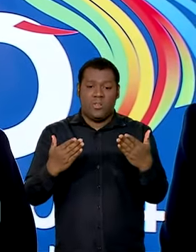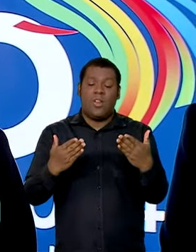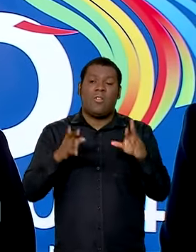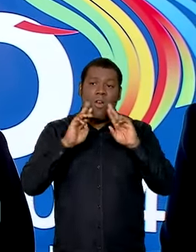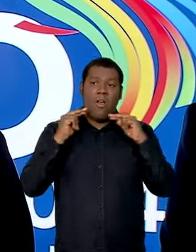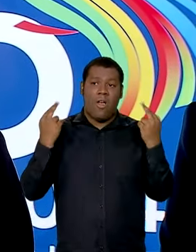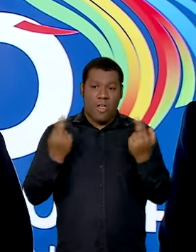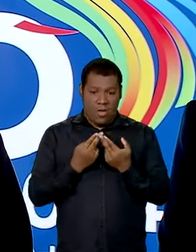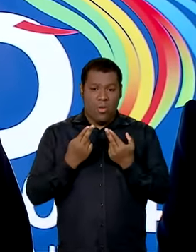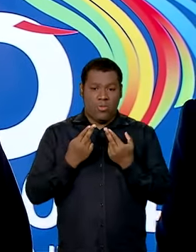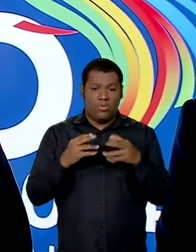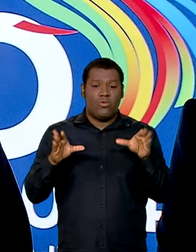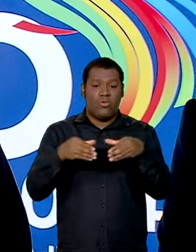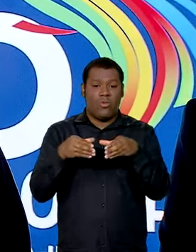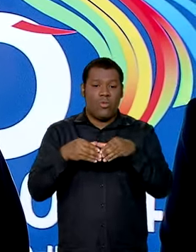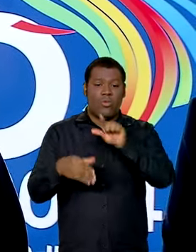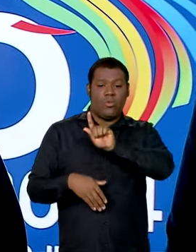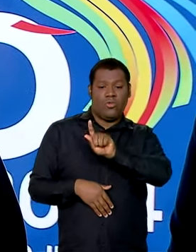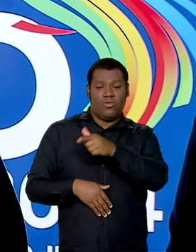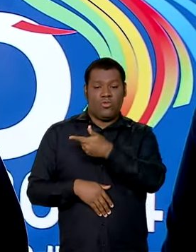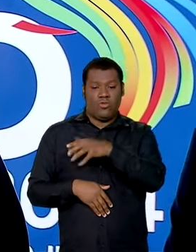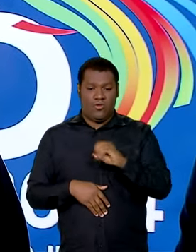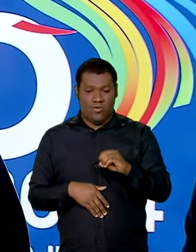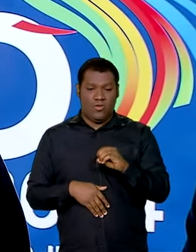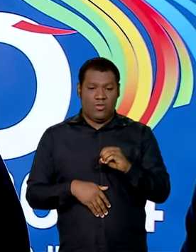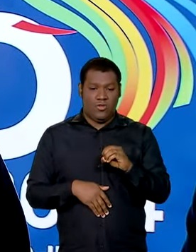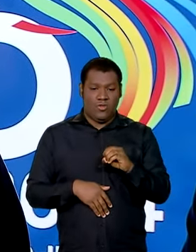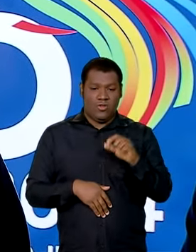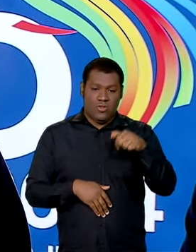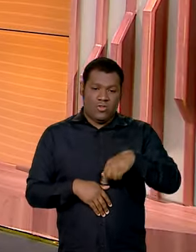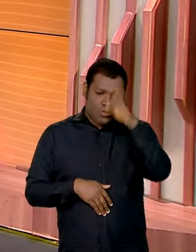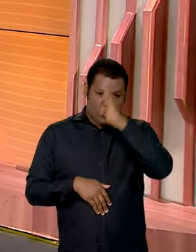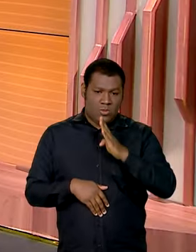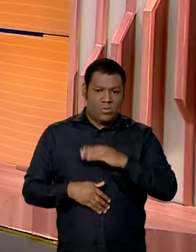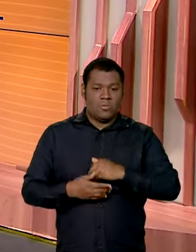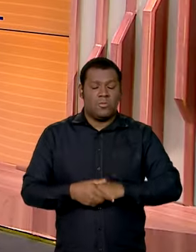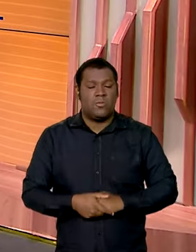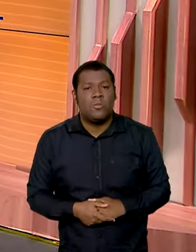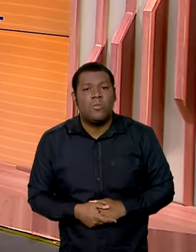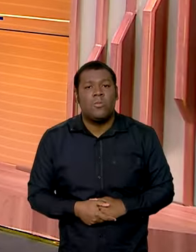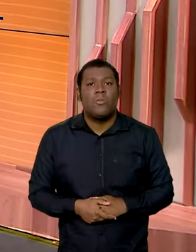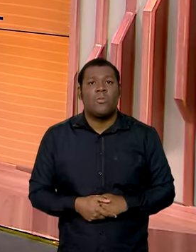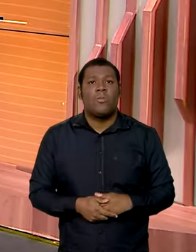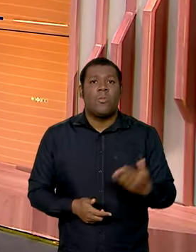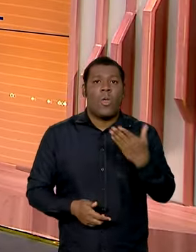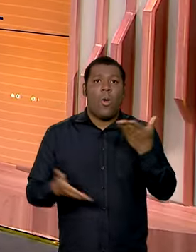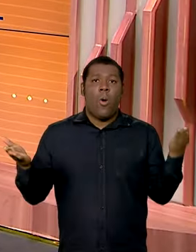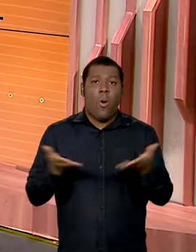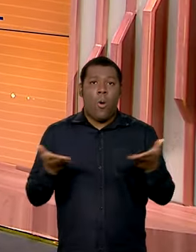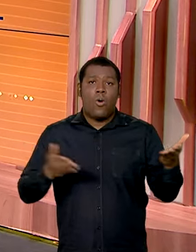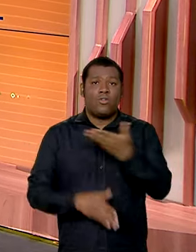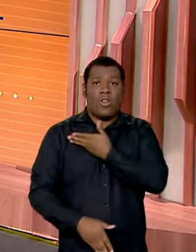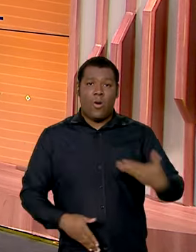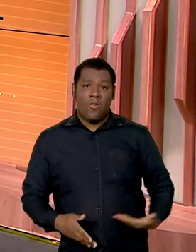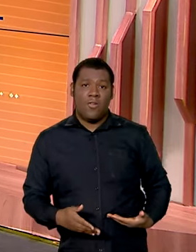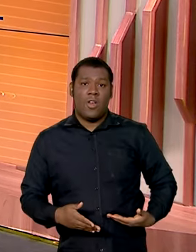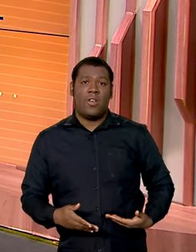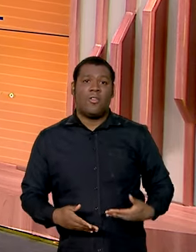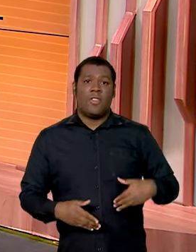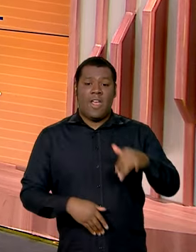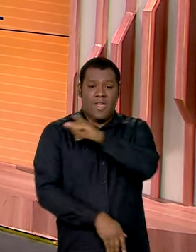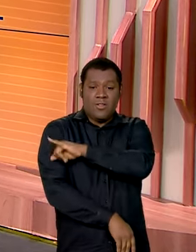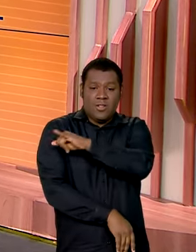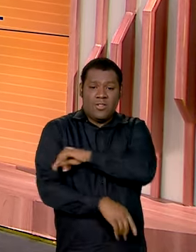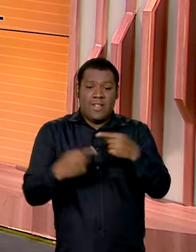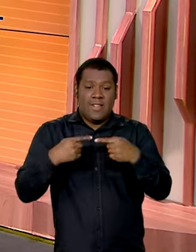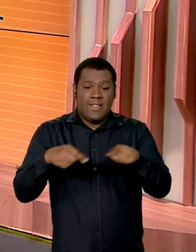encontro, conjunto de encontros do G20 no Brasil. E o governo lança hoje no Rio de Janeiro um plano de